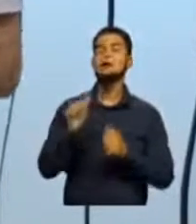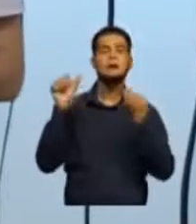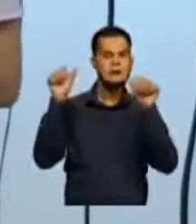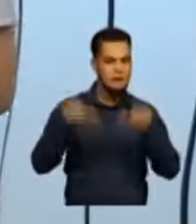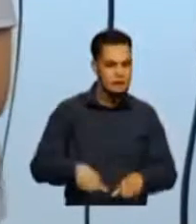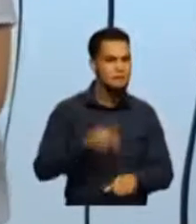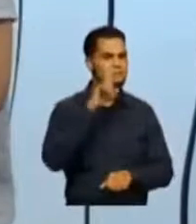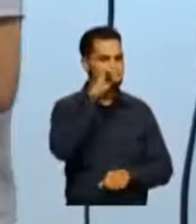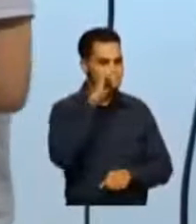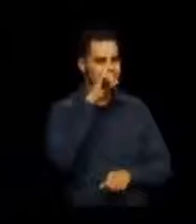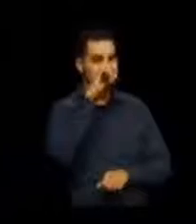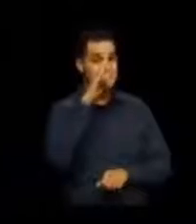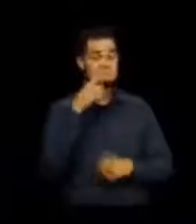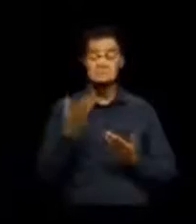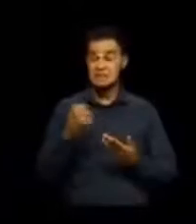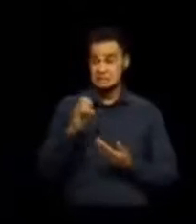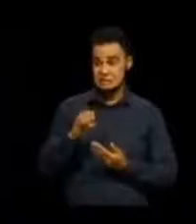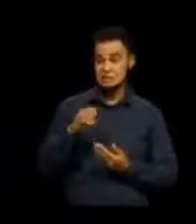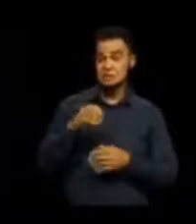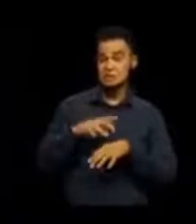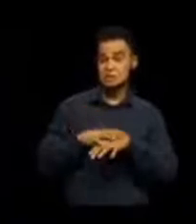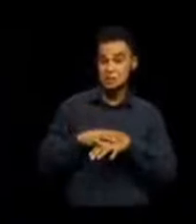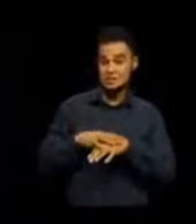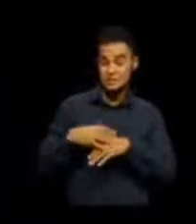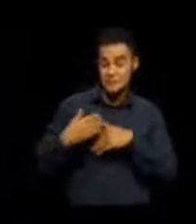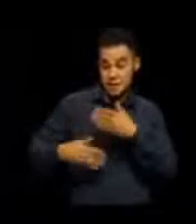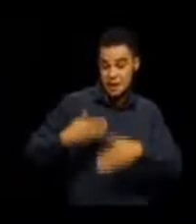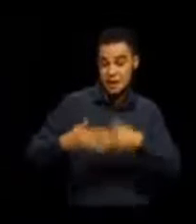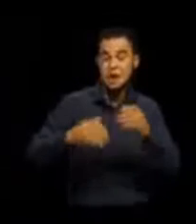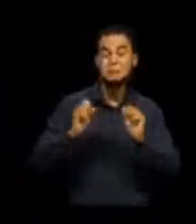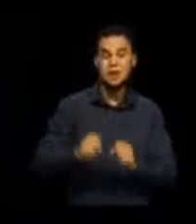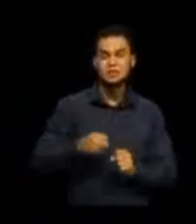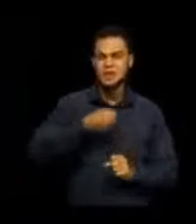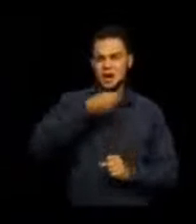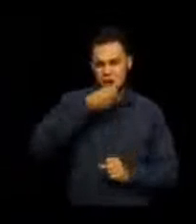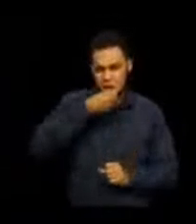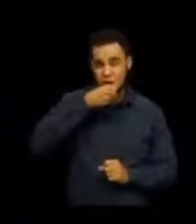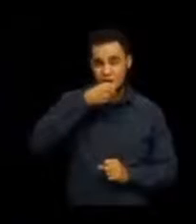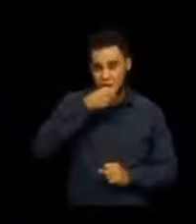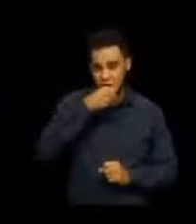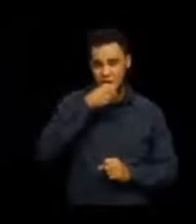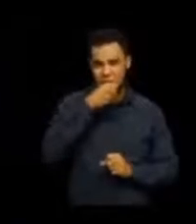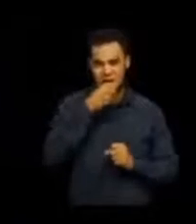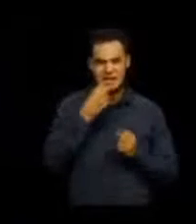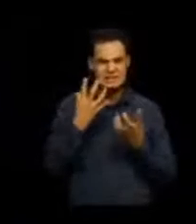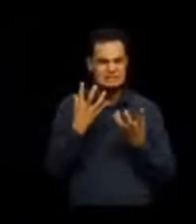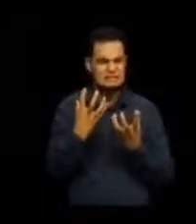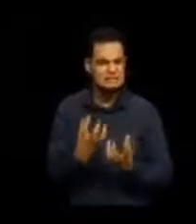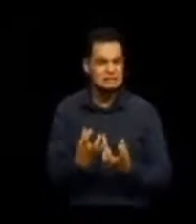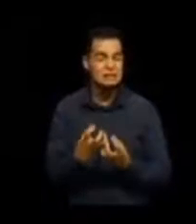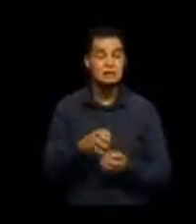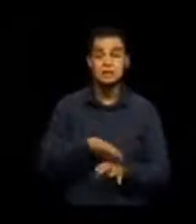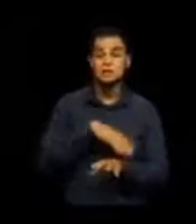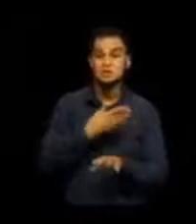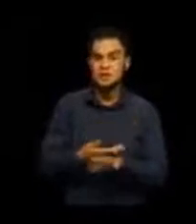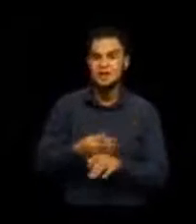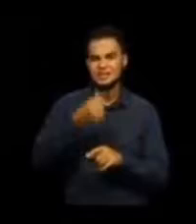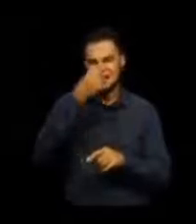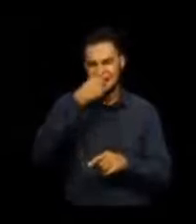dessa doença, ela vai surgir tosse contínua, aquela tosse seca, aquela tosse contínua, com